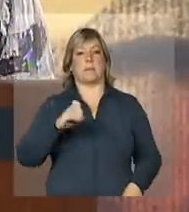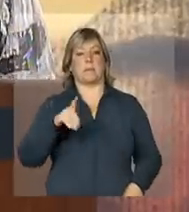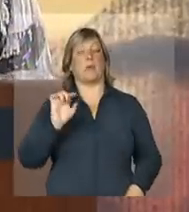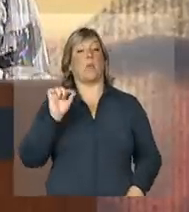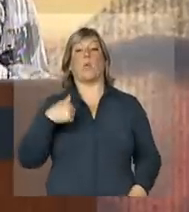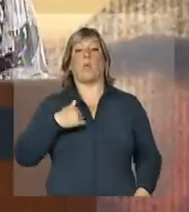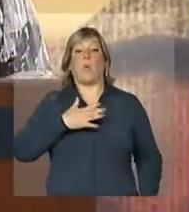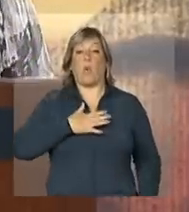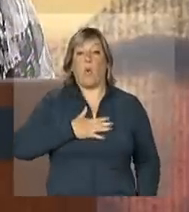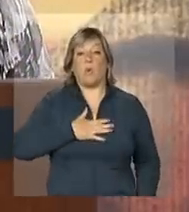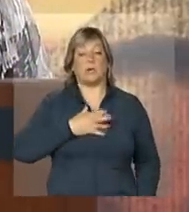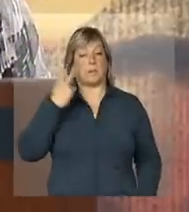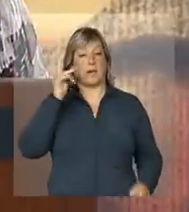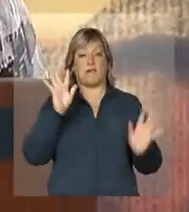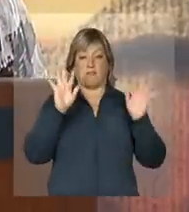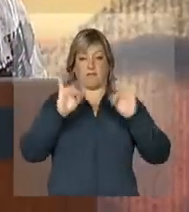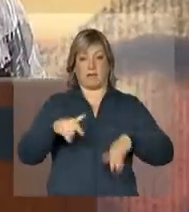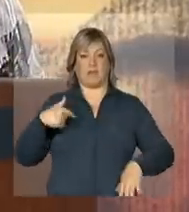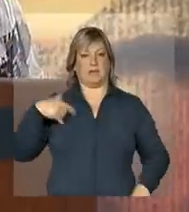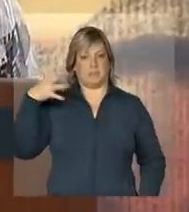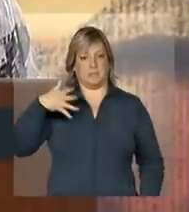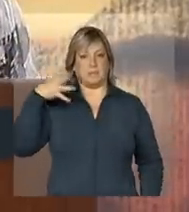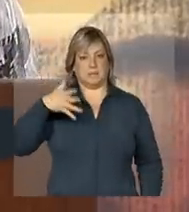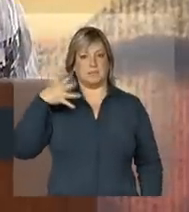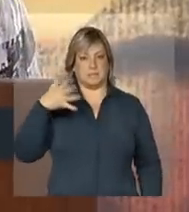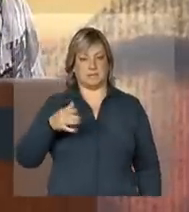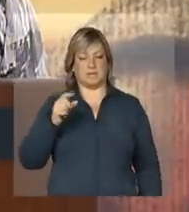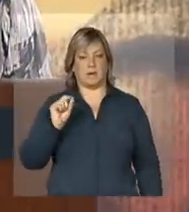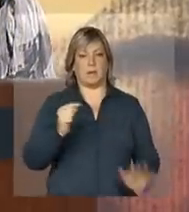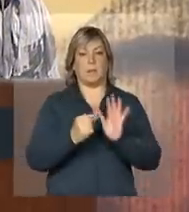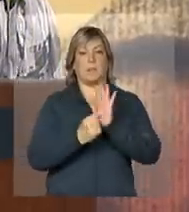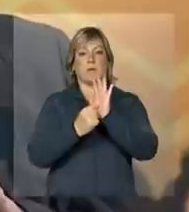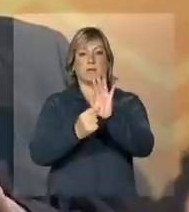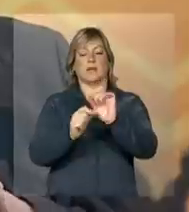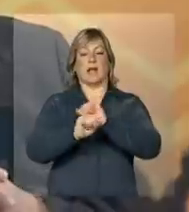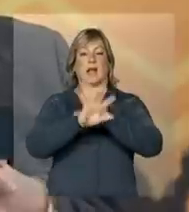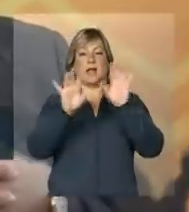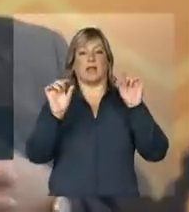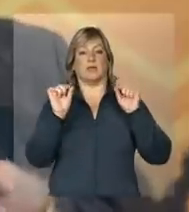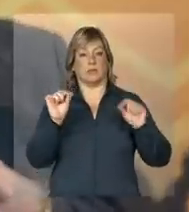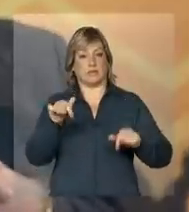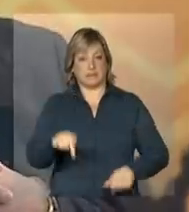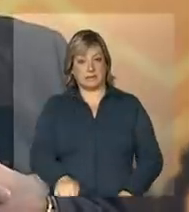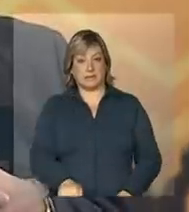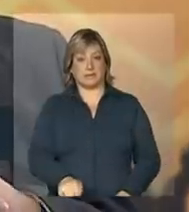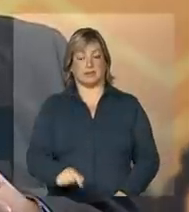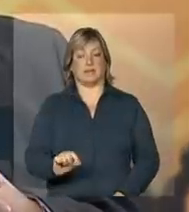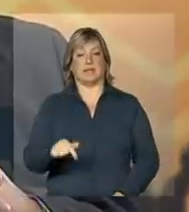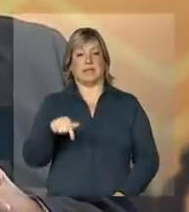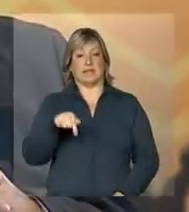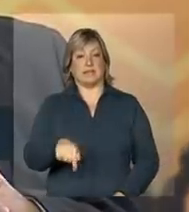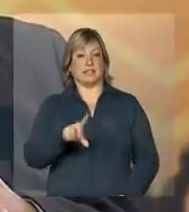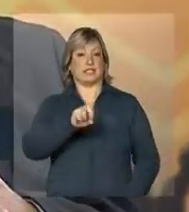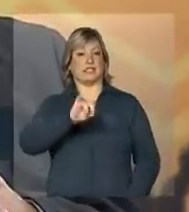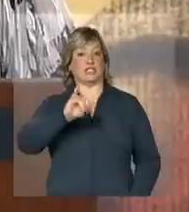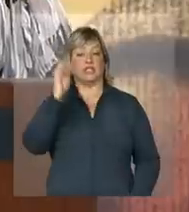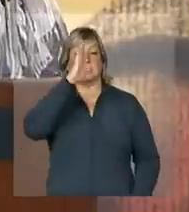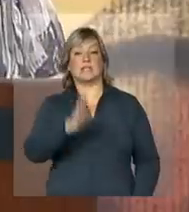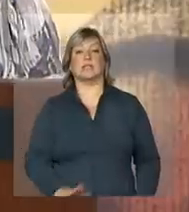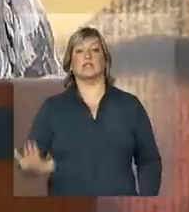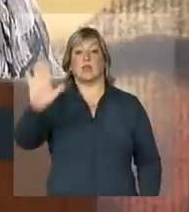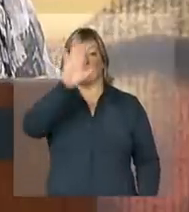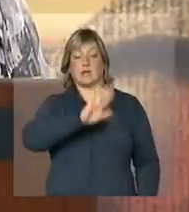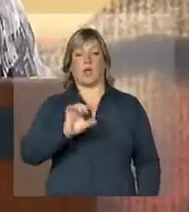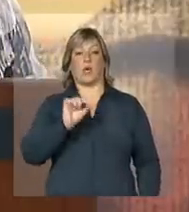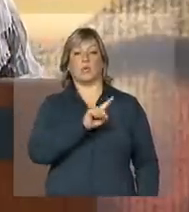eu gostaria para finalizar de deixar evidenciado aqui que neste dia nacional